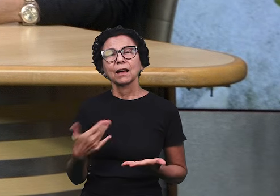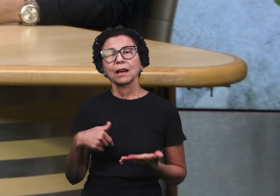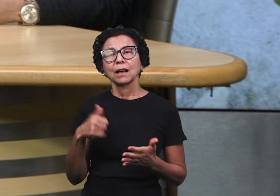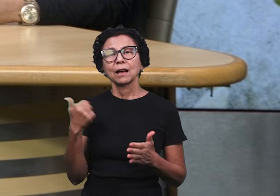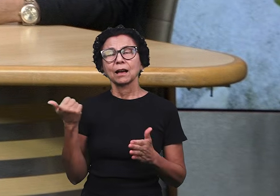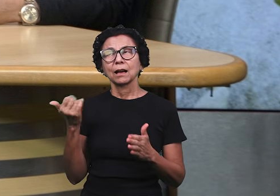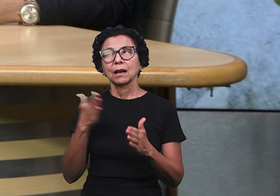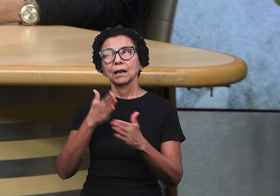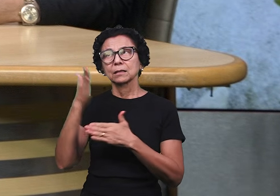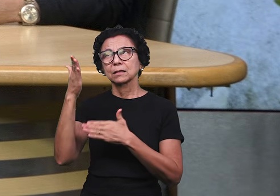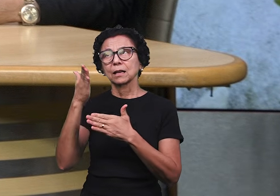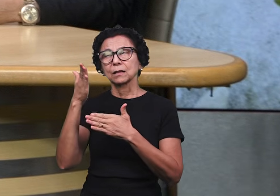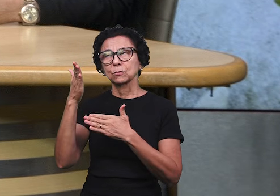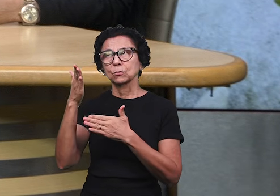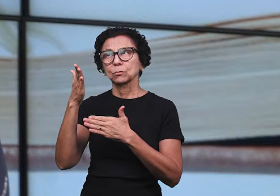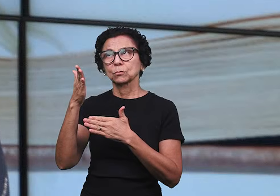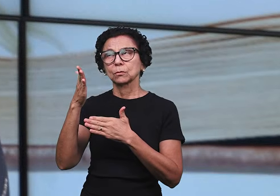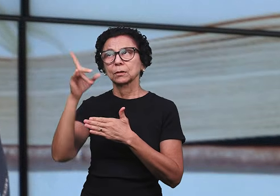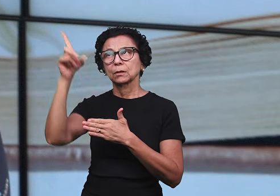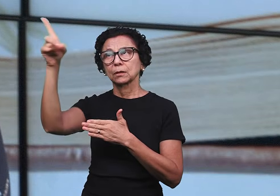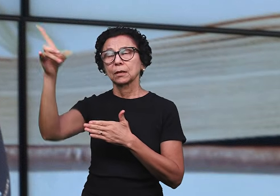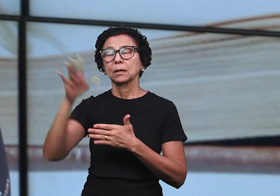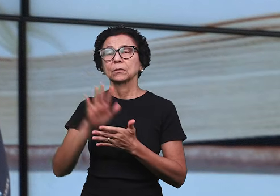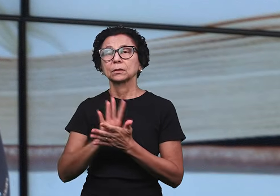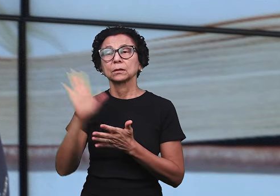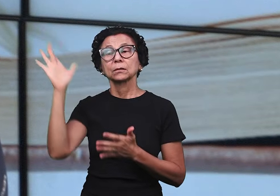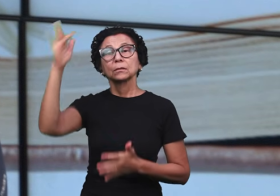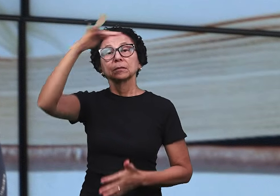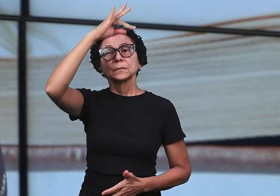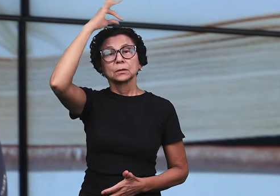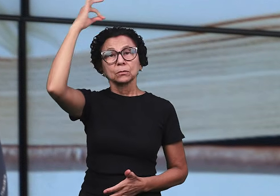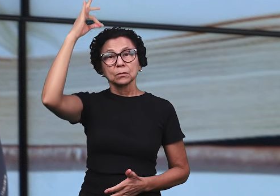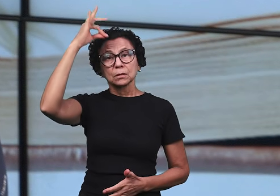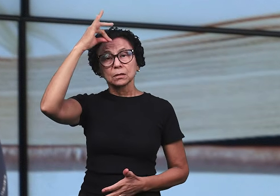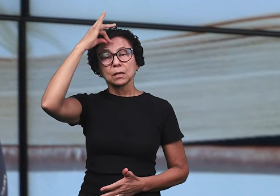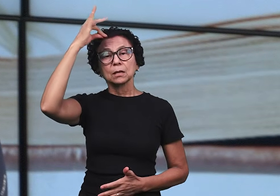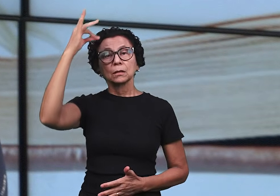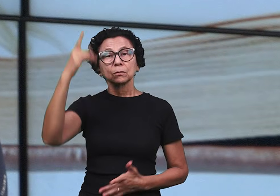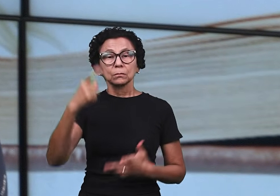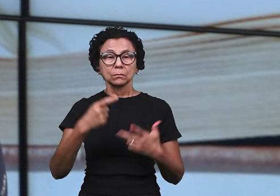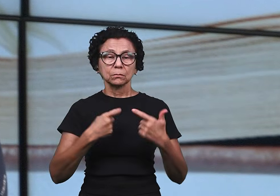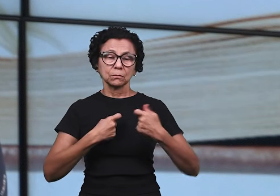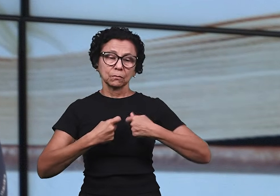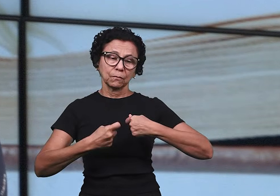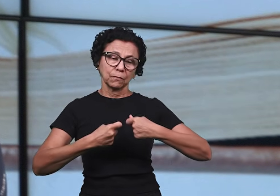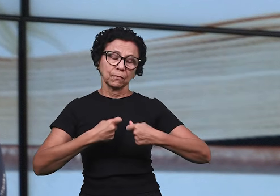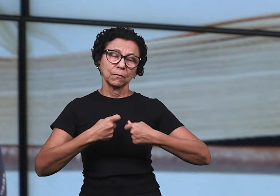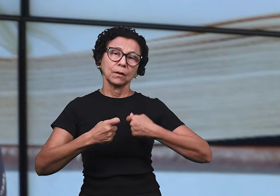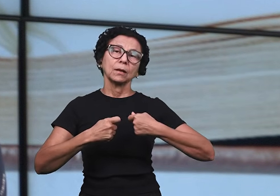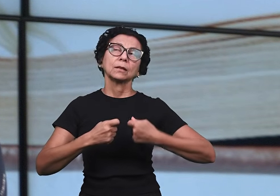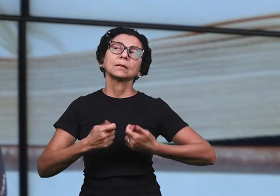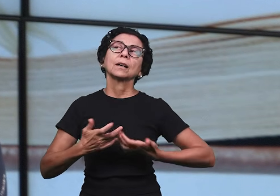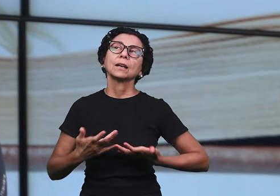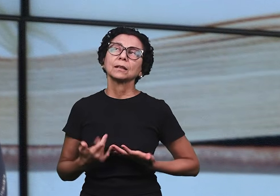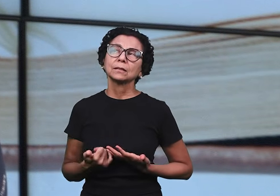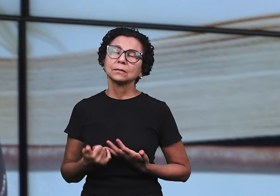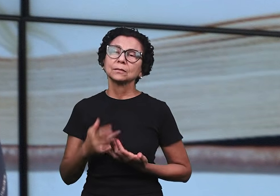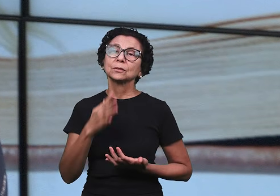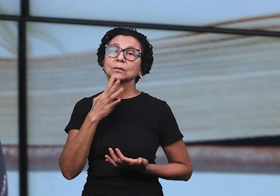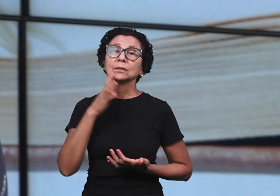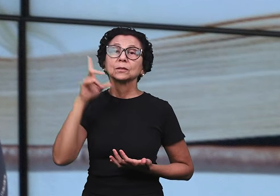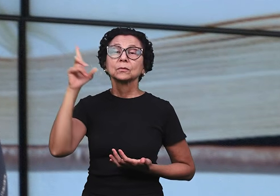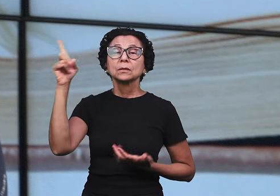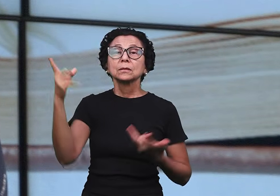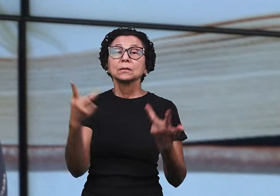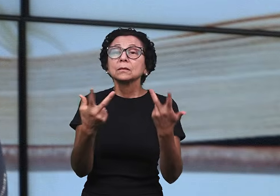Pai é o Espírito Santo. Né? Quando o Espírito Santo entra na nossa vida, nós conseguimos